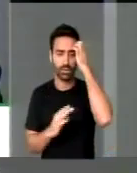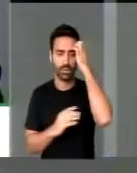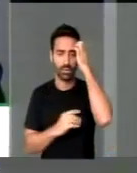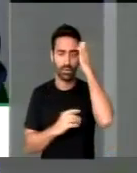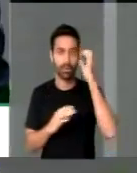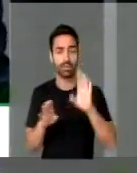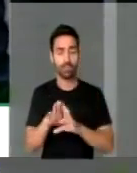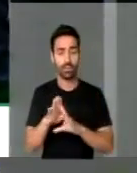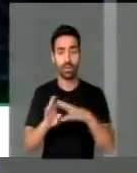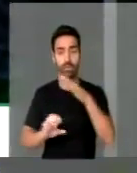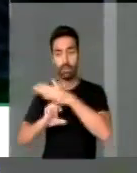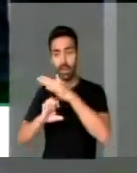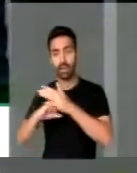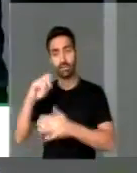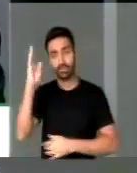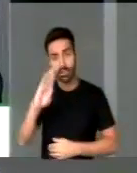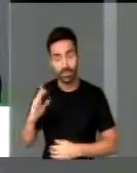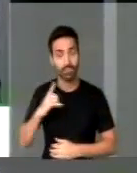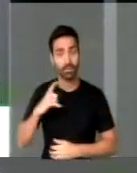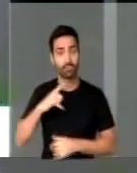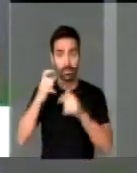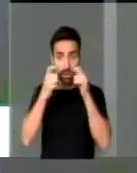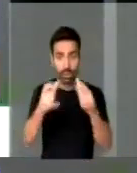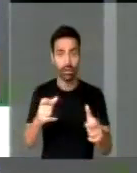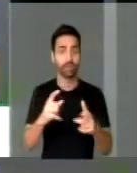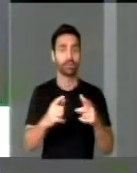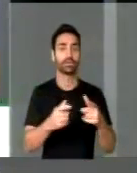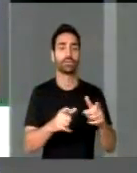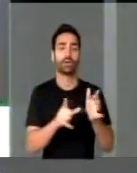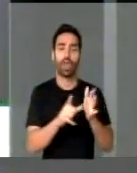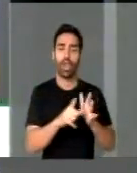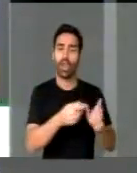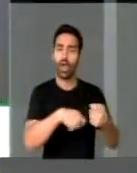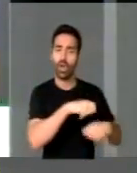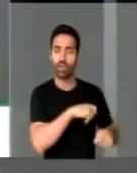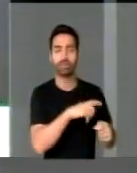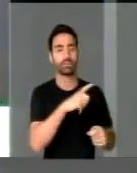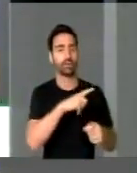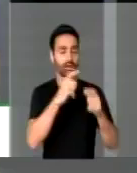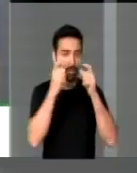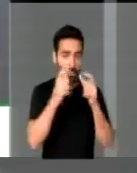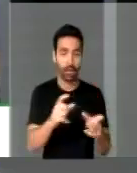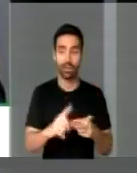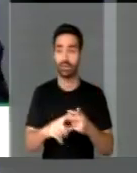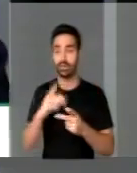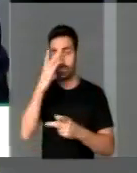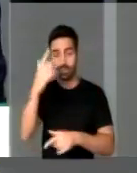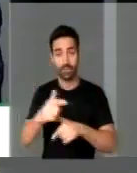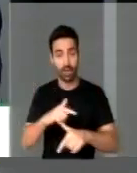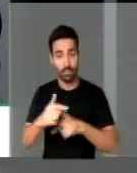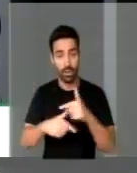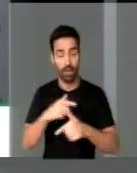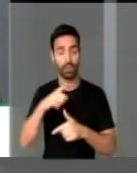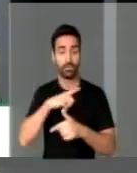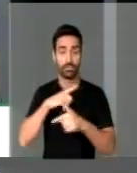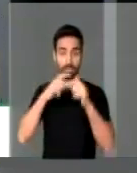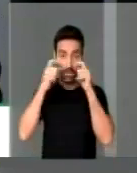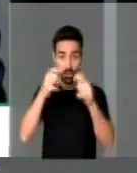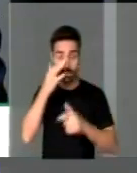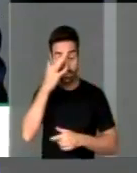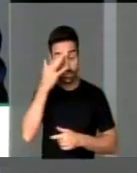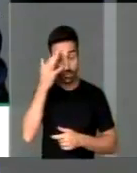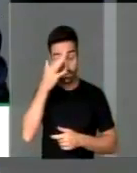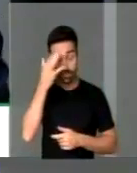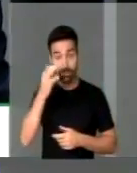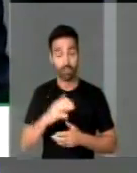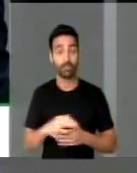aos empresários brasileiros, interessa ao comércio brasileiro, interessa aos trabalhadores do país.